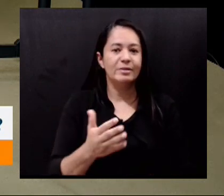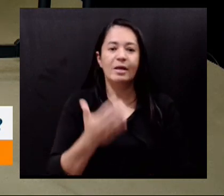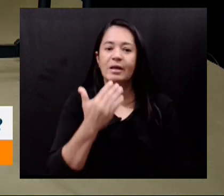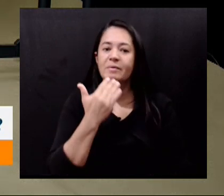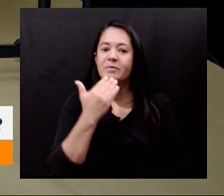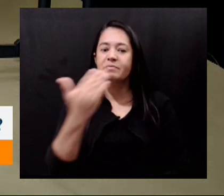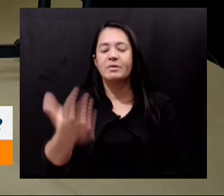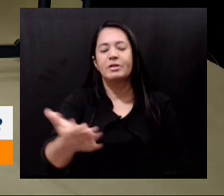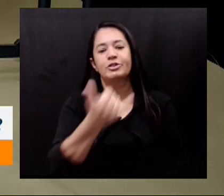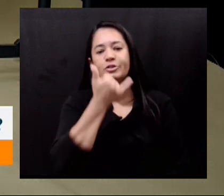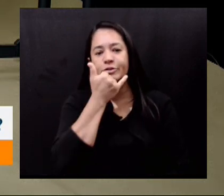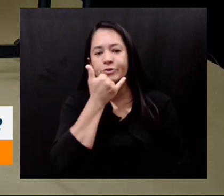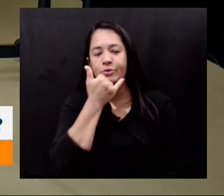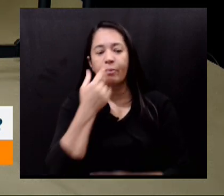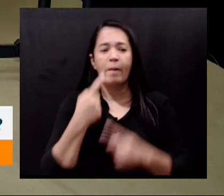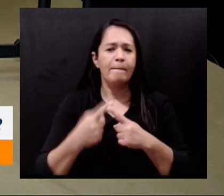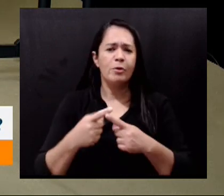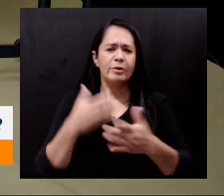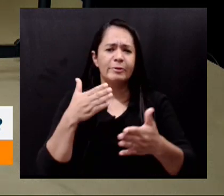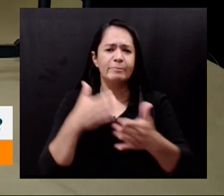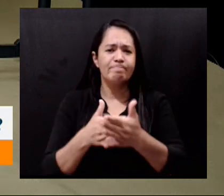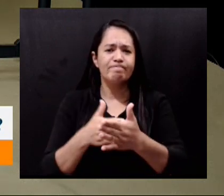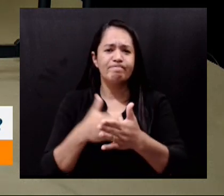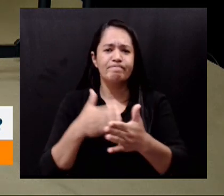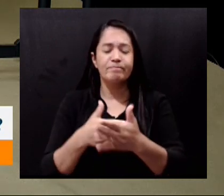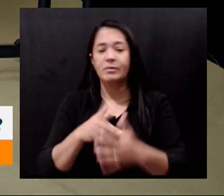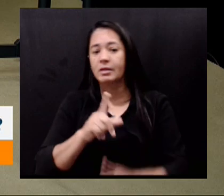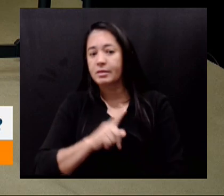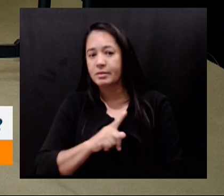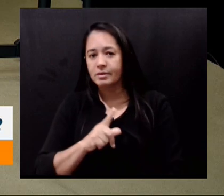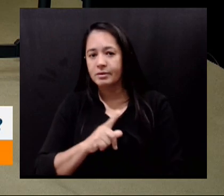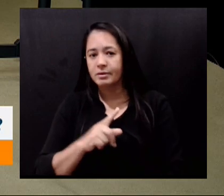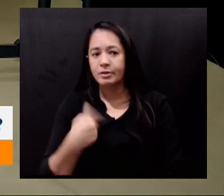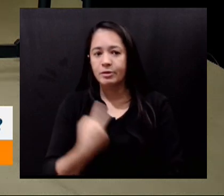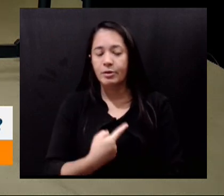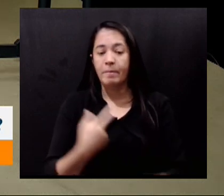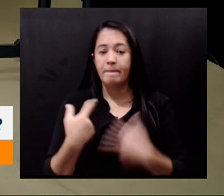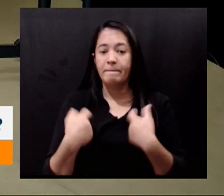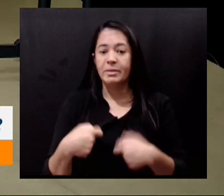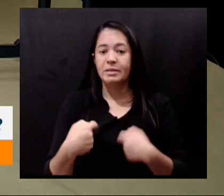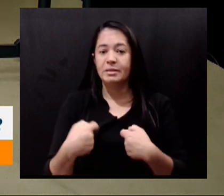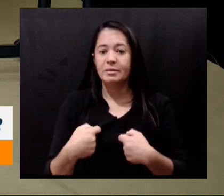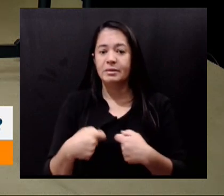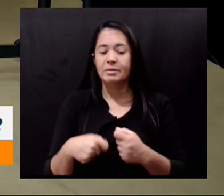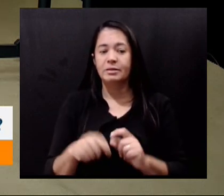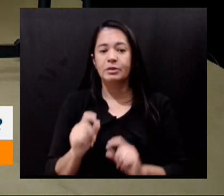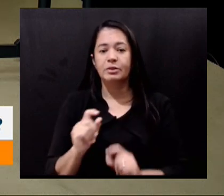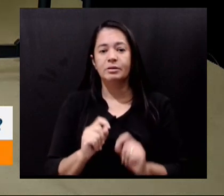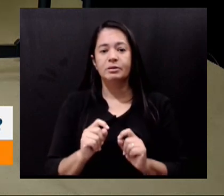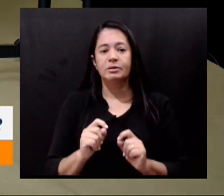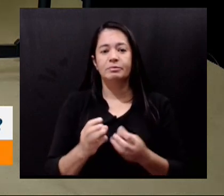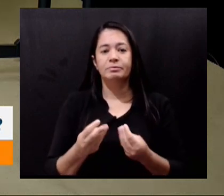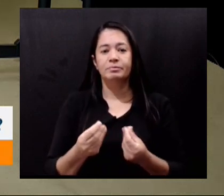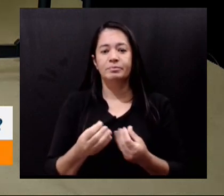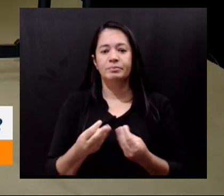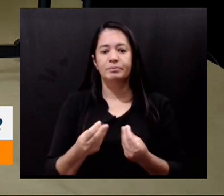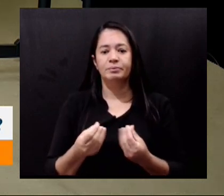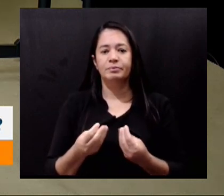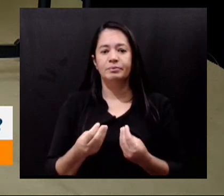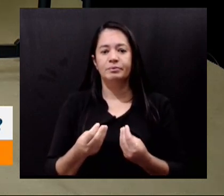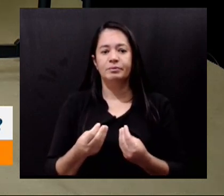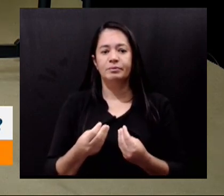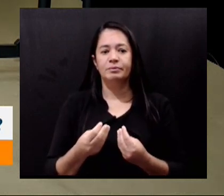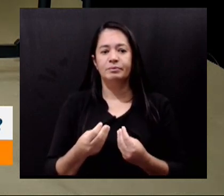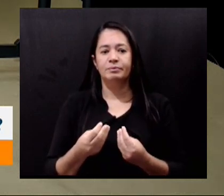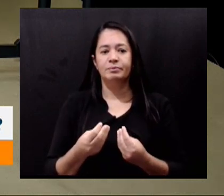bloqueio, Fabiana, quando a gente precisa, eh, afirmar e